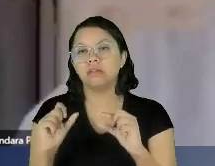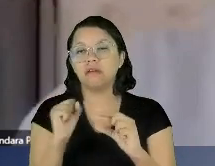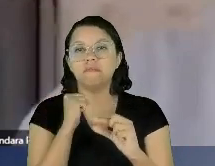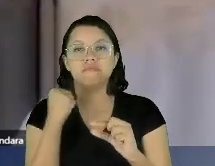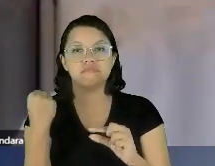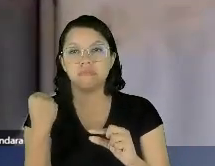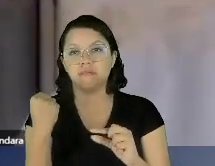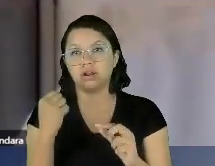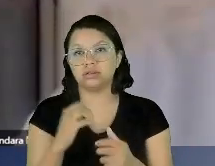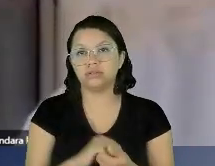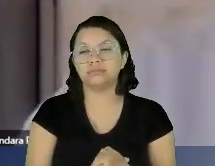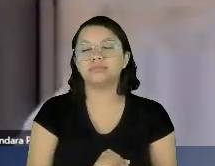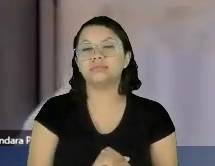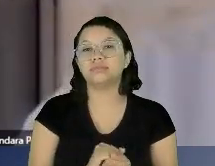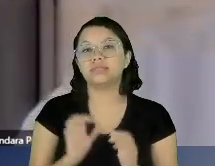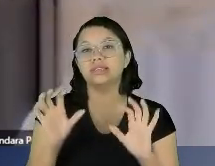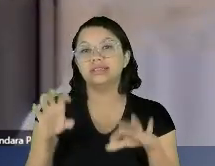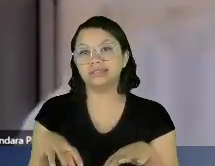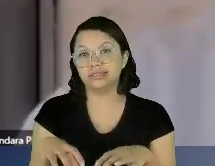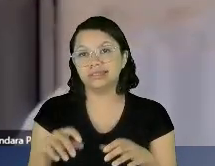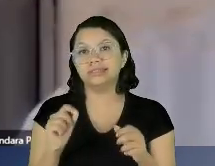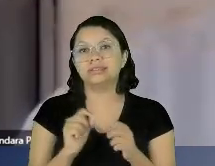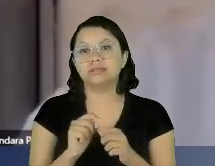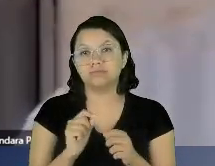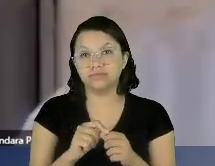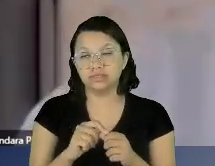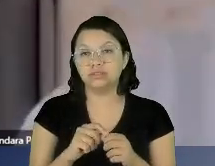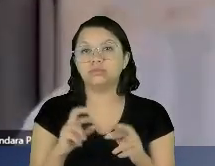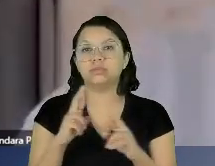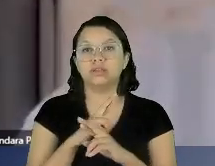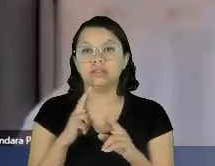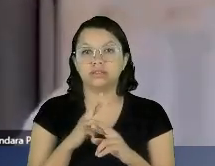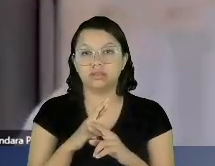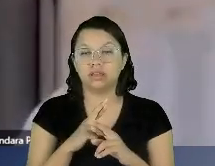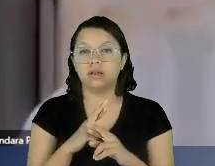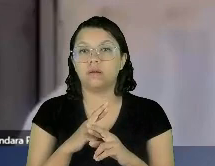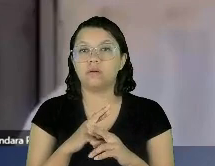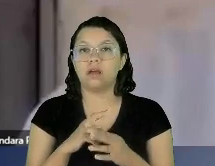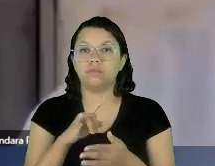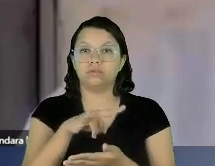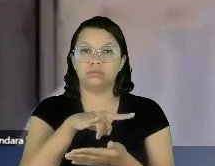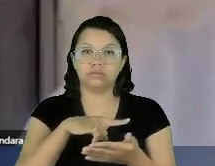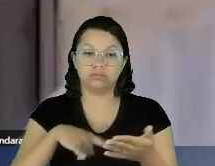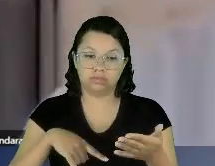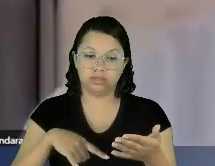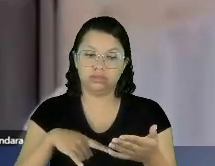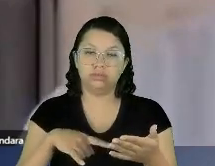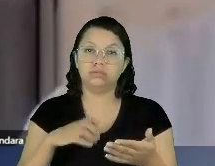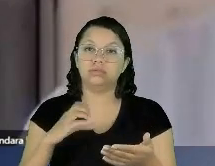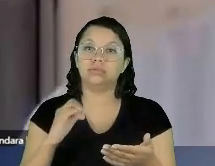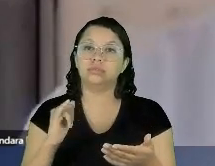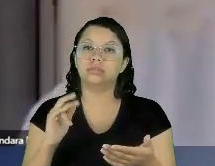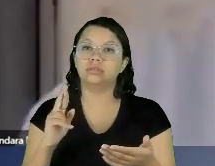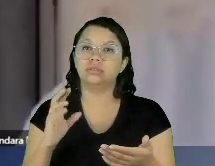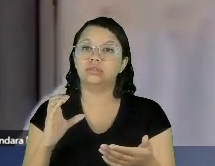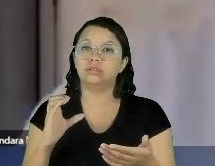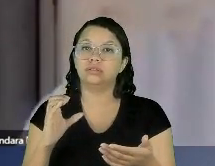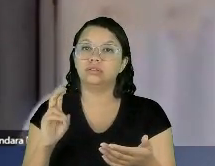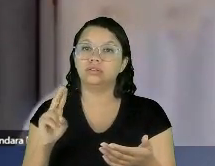menor potencial ofensivo e, assim, era realizado em termo circunstanciado no